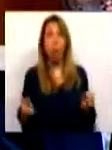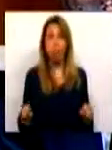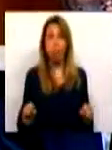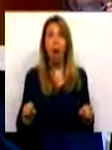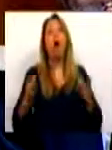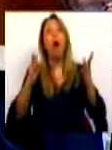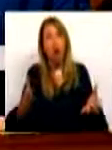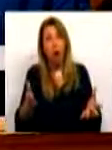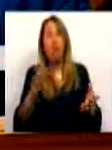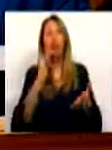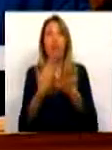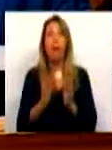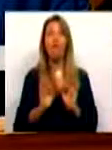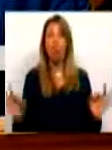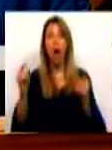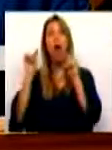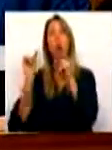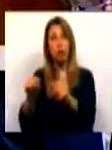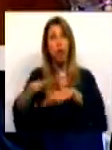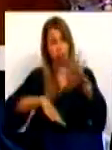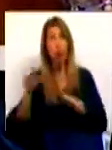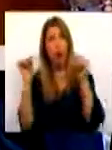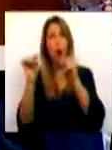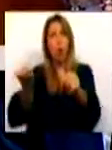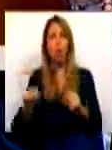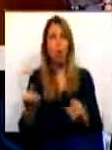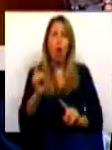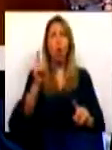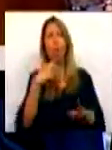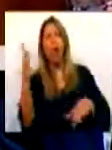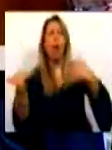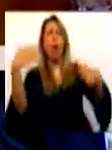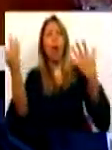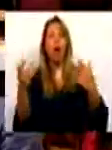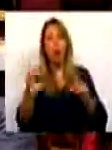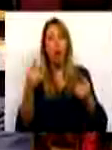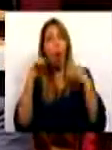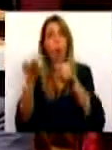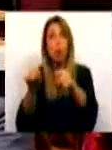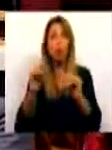acusação, acuse. Agora, não insinuo e acuse para poder ter a resposta. Muito obrigado.